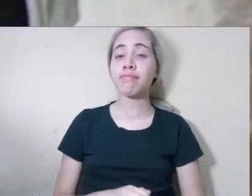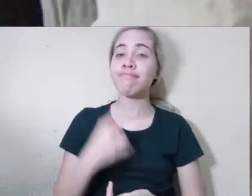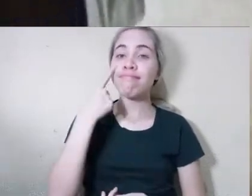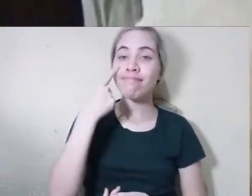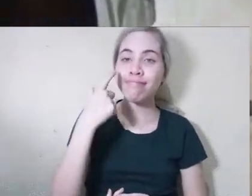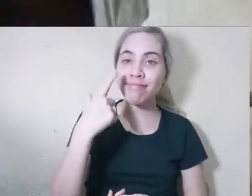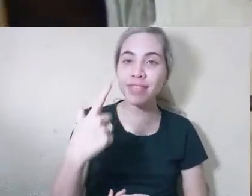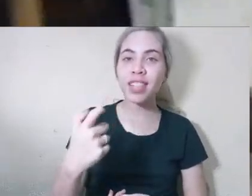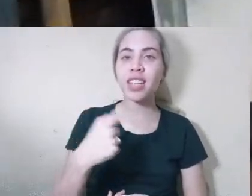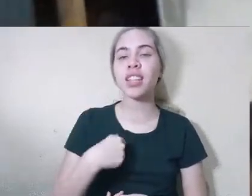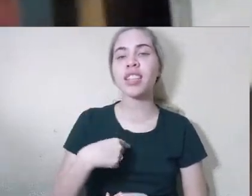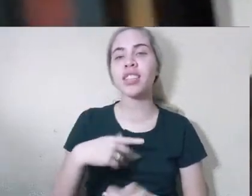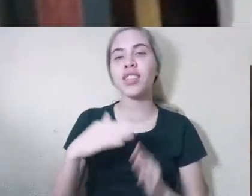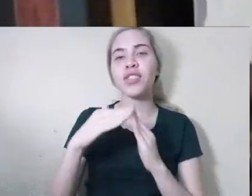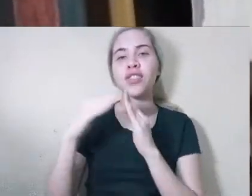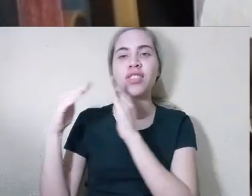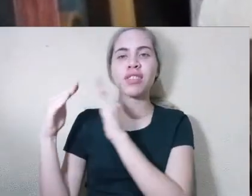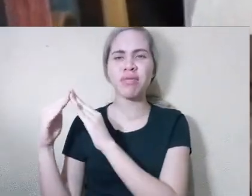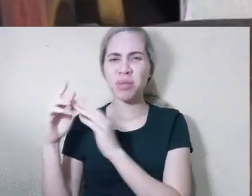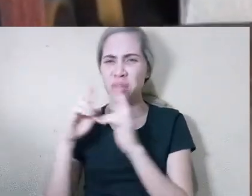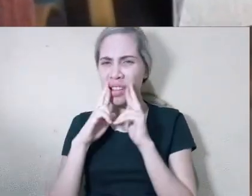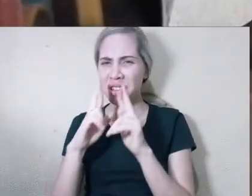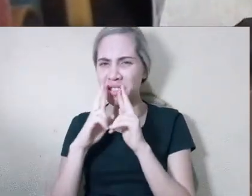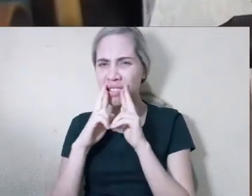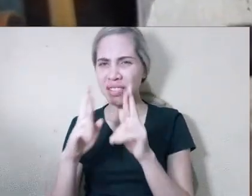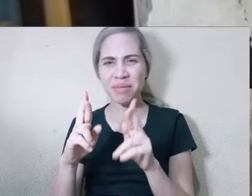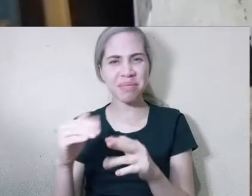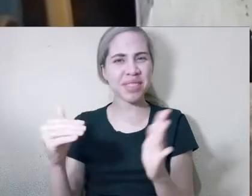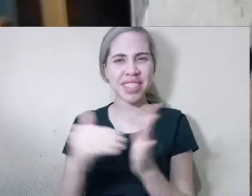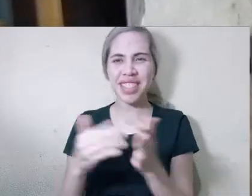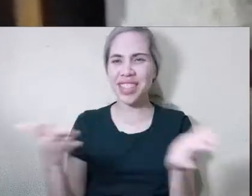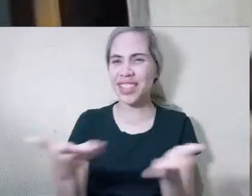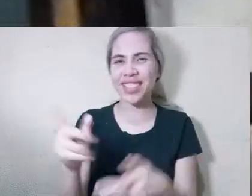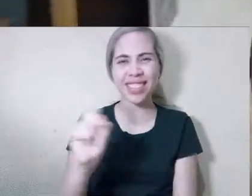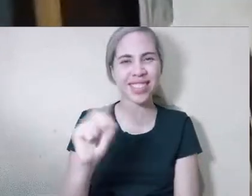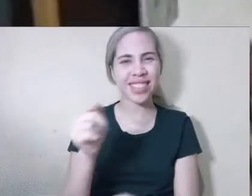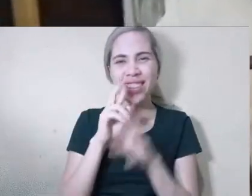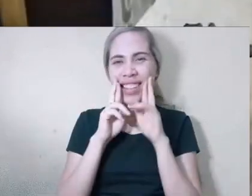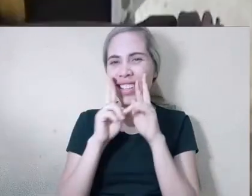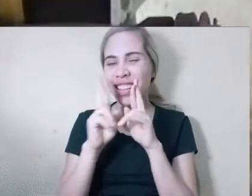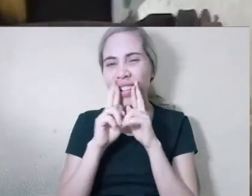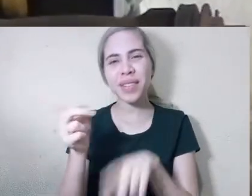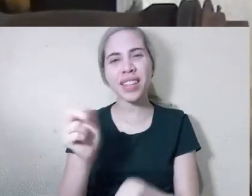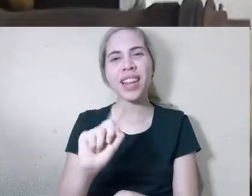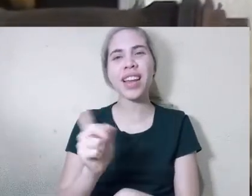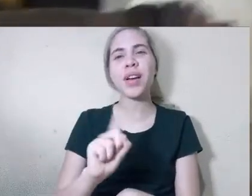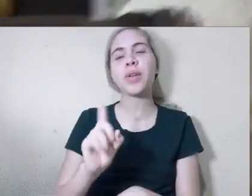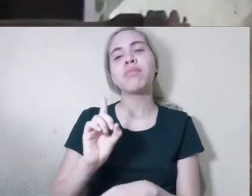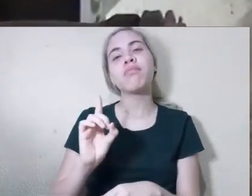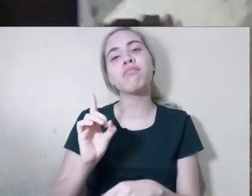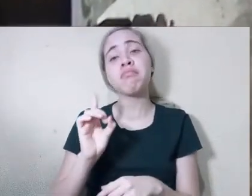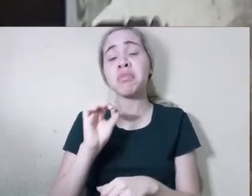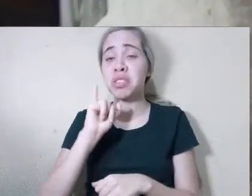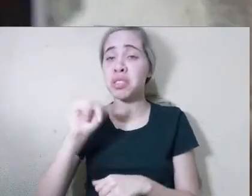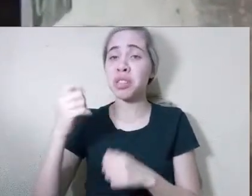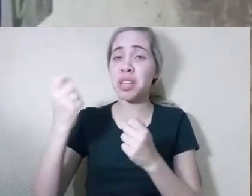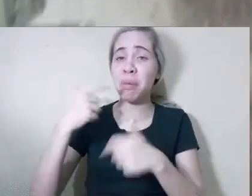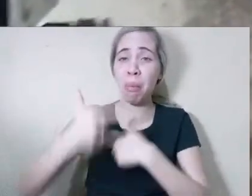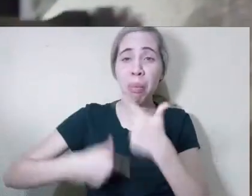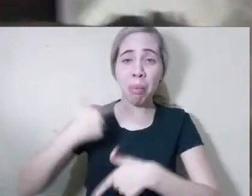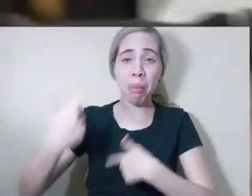Muito interessante. E os vizinhos reclamam? Rapaz, ainda não. Até hoje não, né? A hora que você trabalhar com esse aí pesado, talvez,